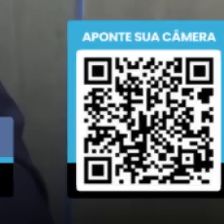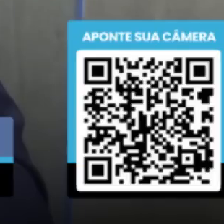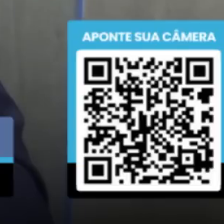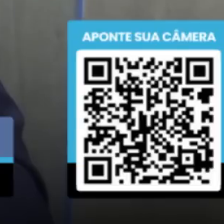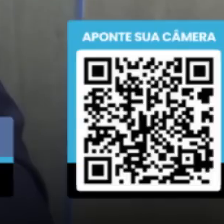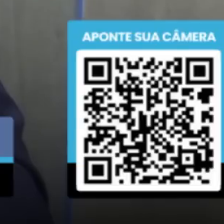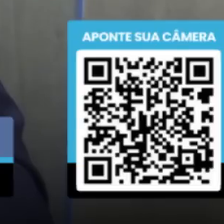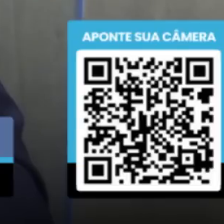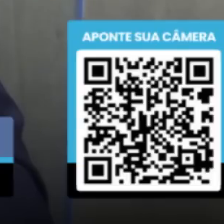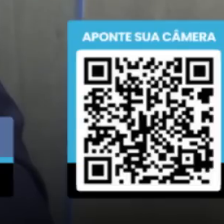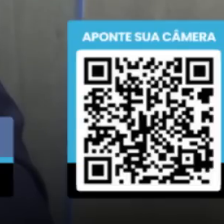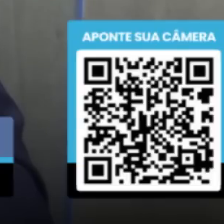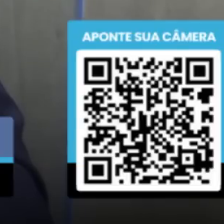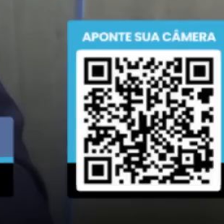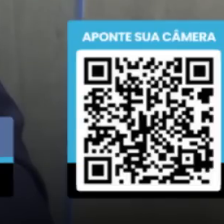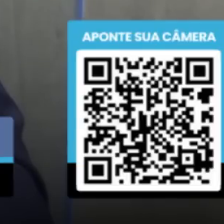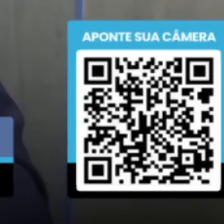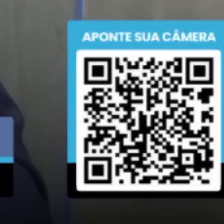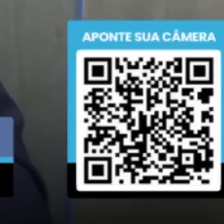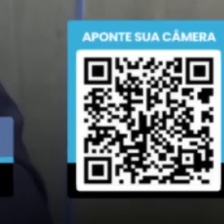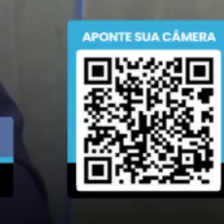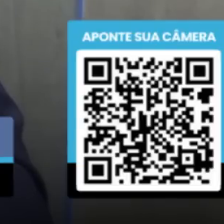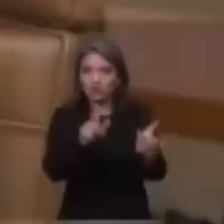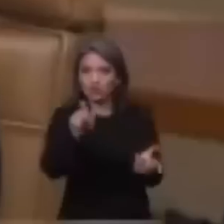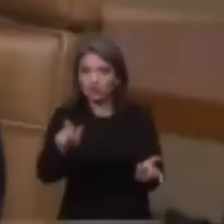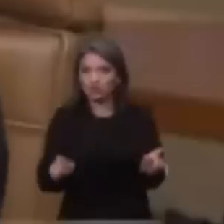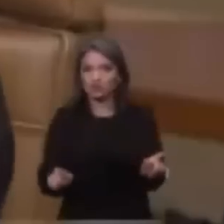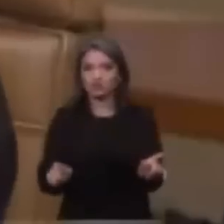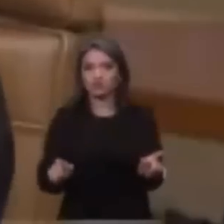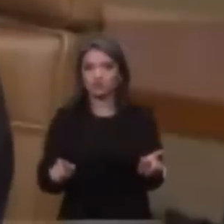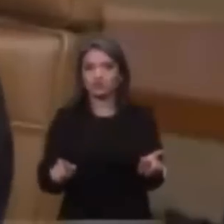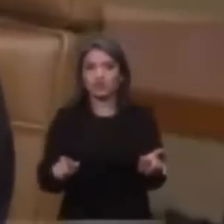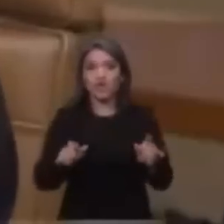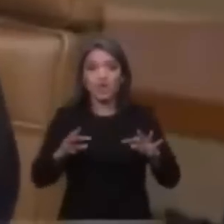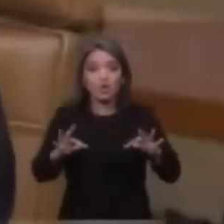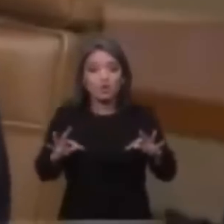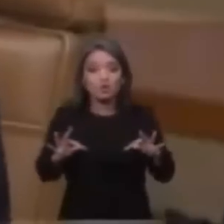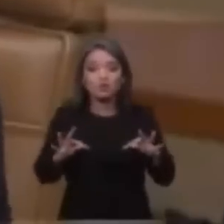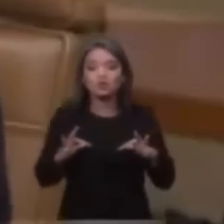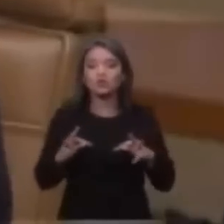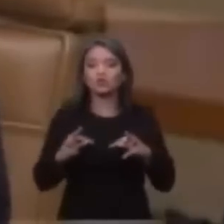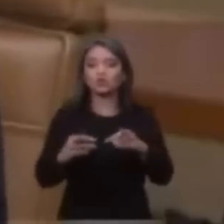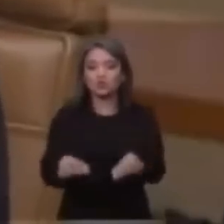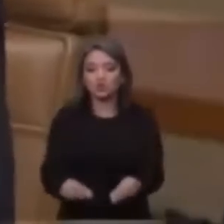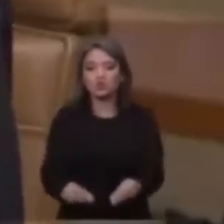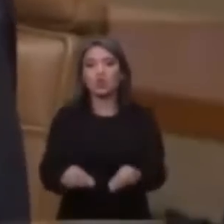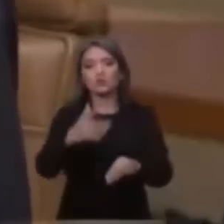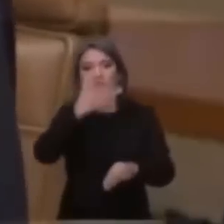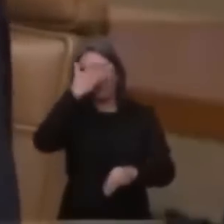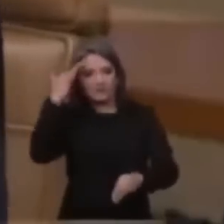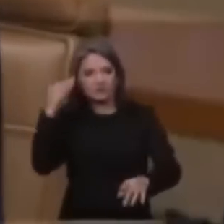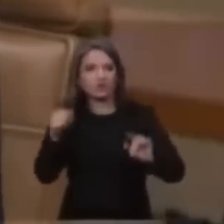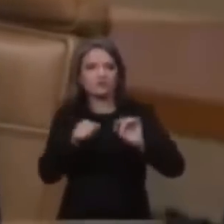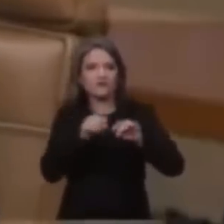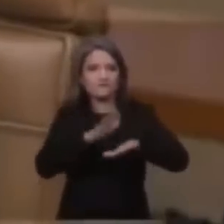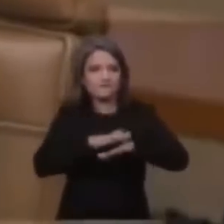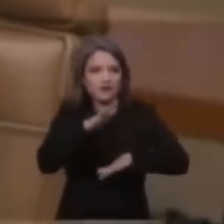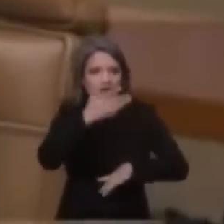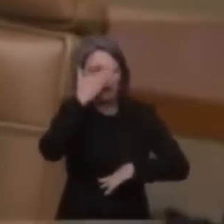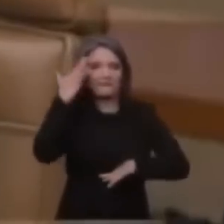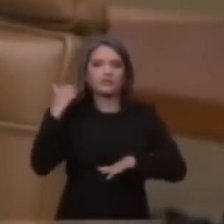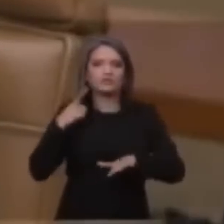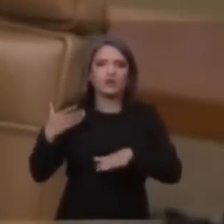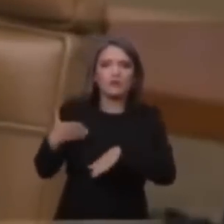tentam Minimizar os atos golpistas vamos acompanhar essa fala absolutamente todos autores com autores e